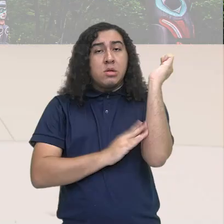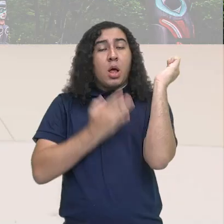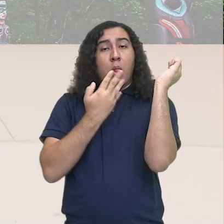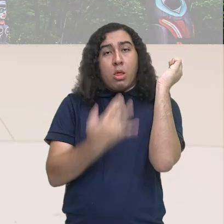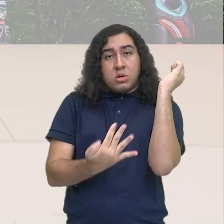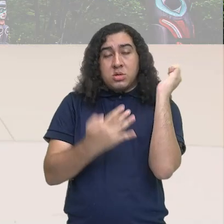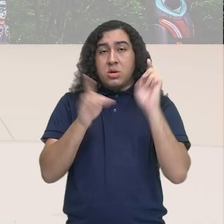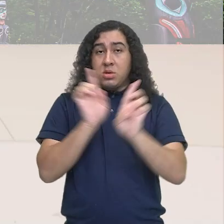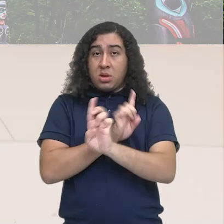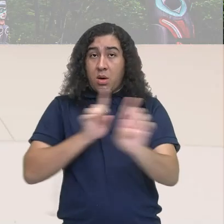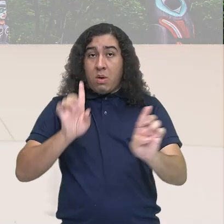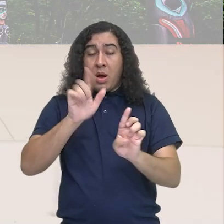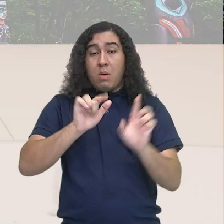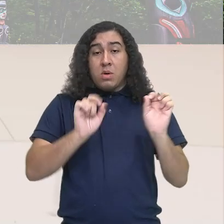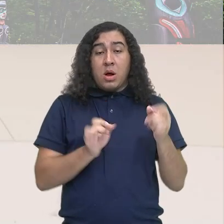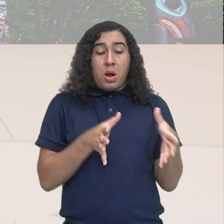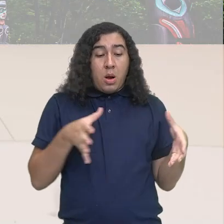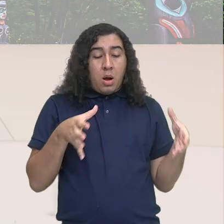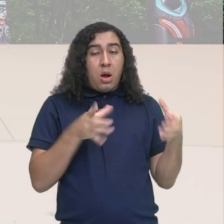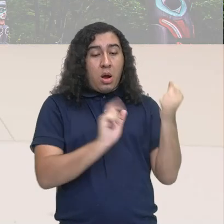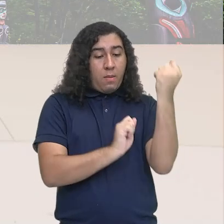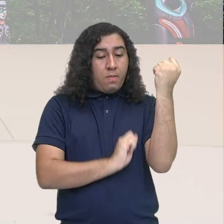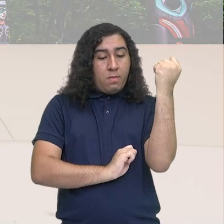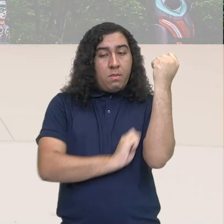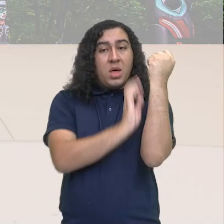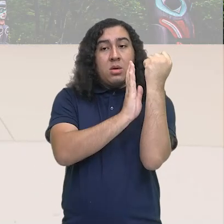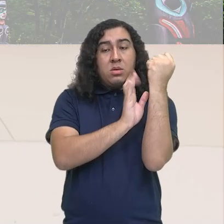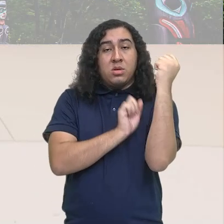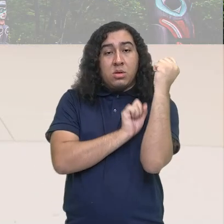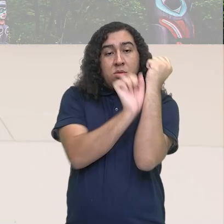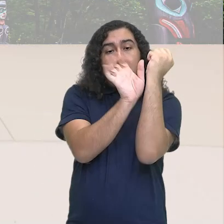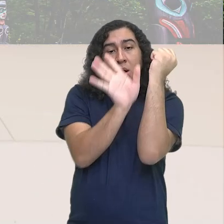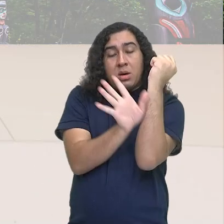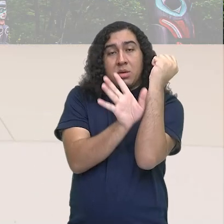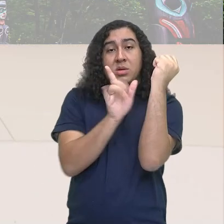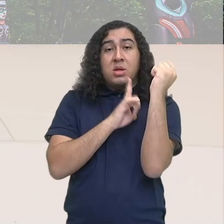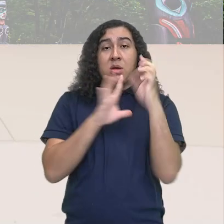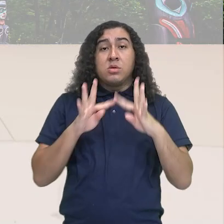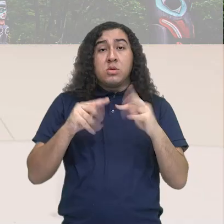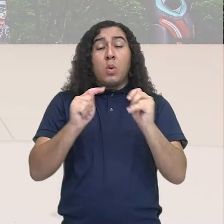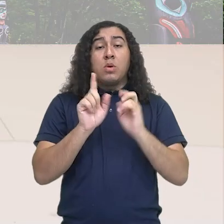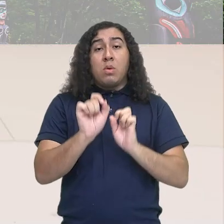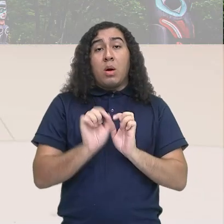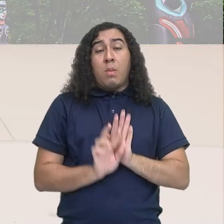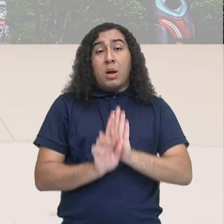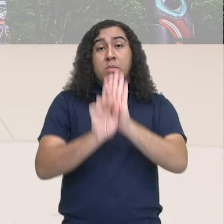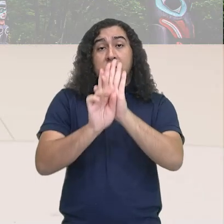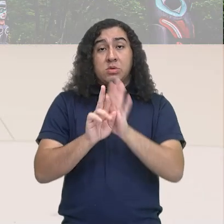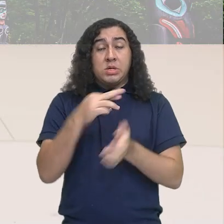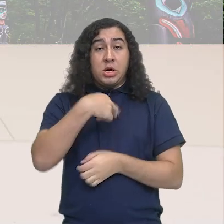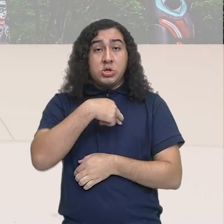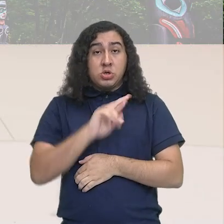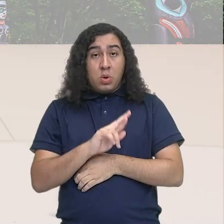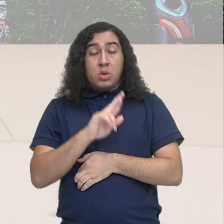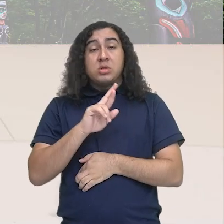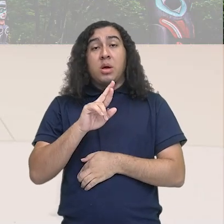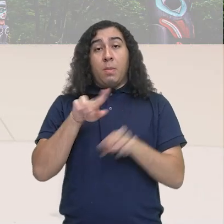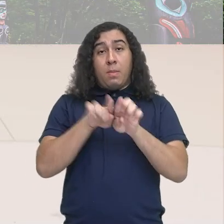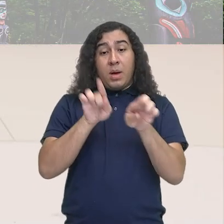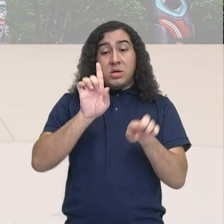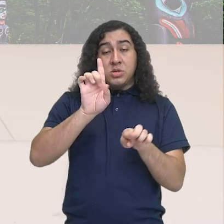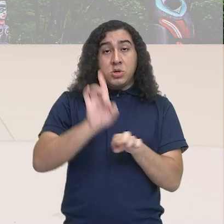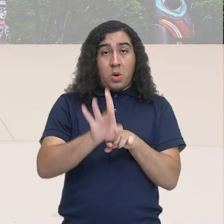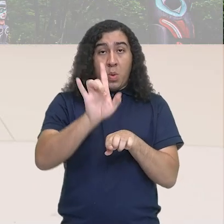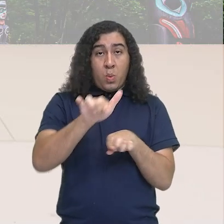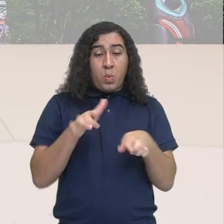não. Isso aqui é um totem que tem toda uma representatividade sagrada para um determinado